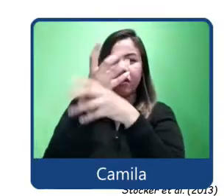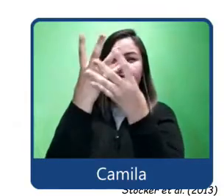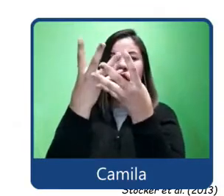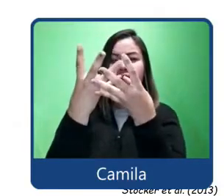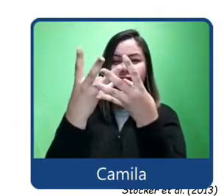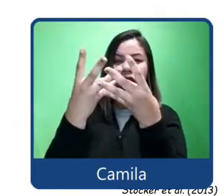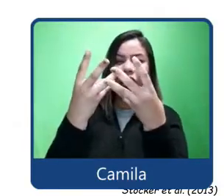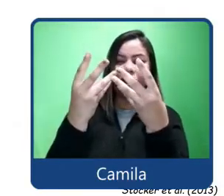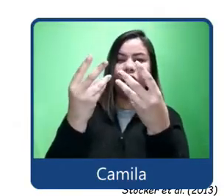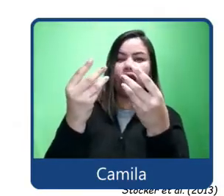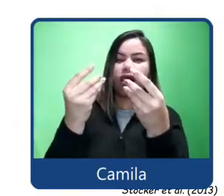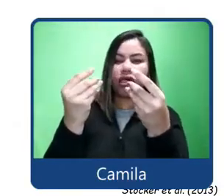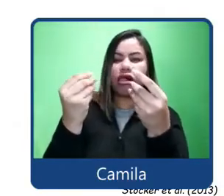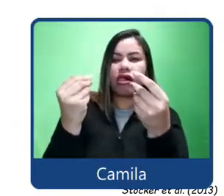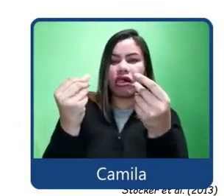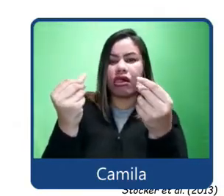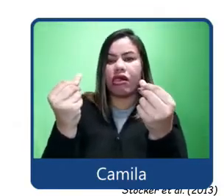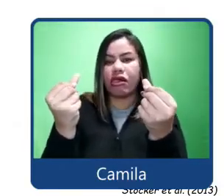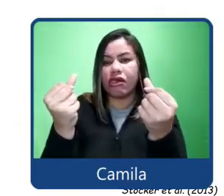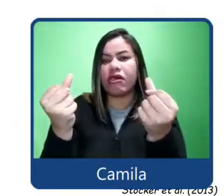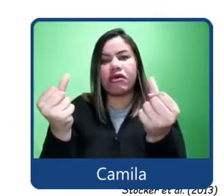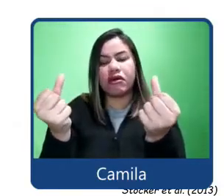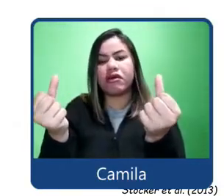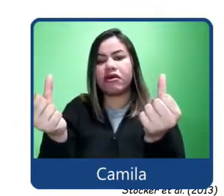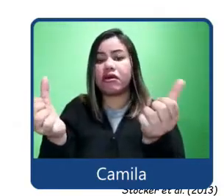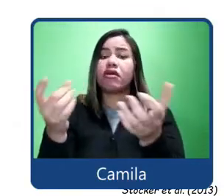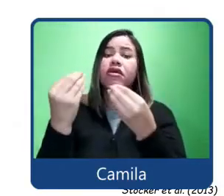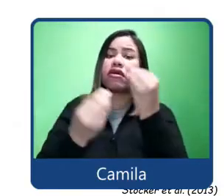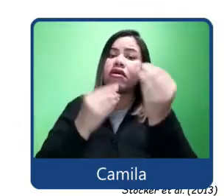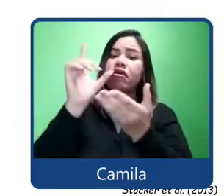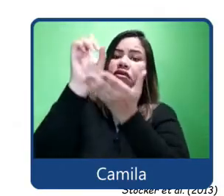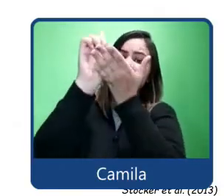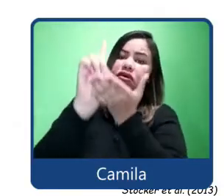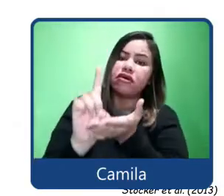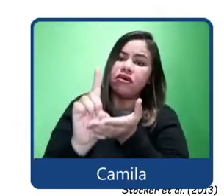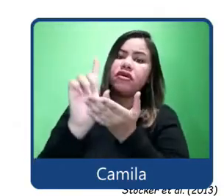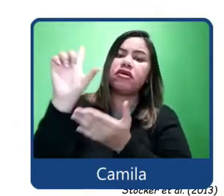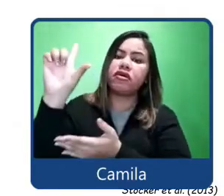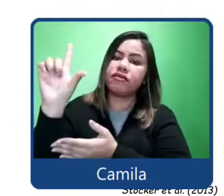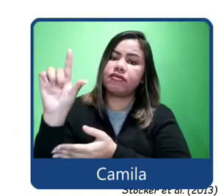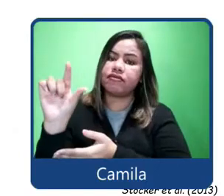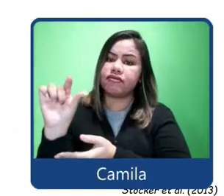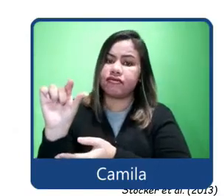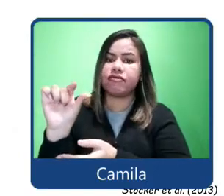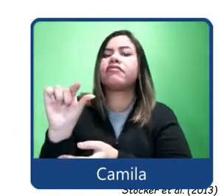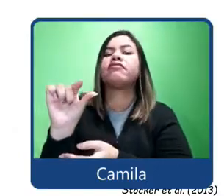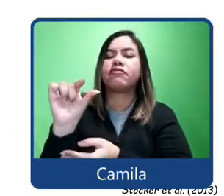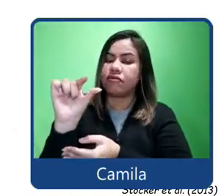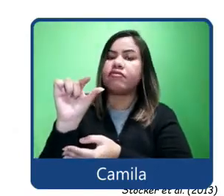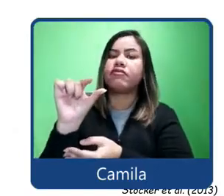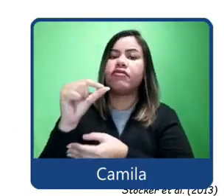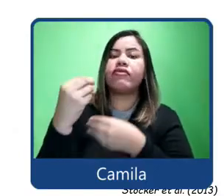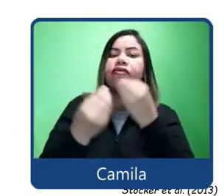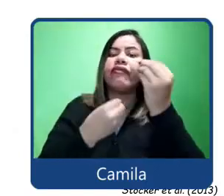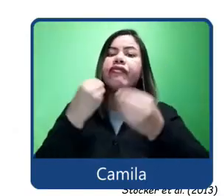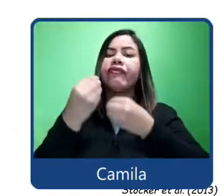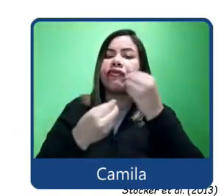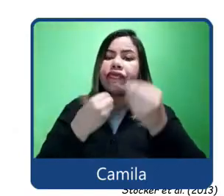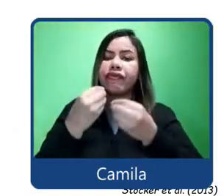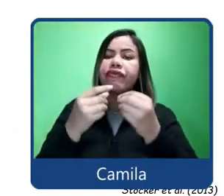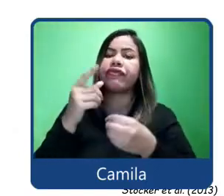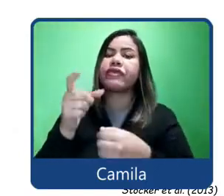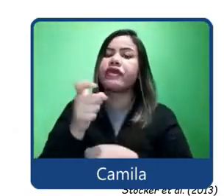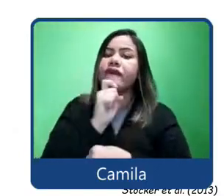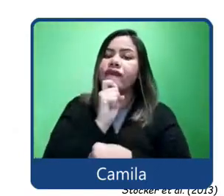E isso diminui a densidade das águas no entorno, porque esse gelo, obviamente, que vai, em primeira